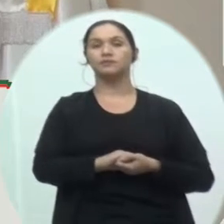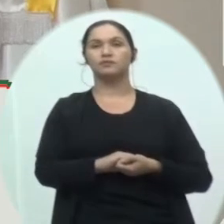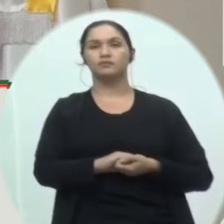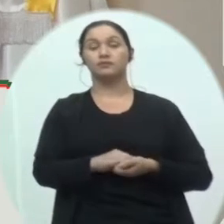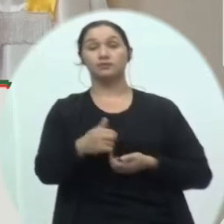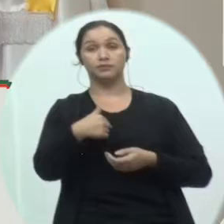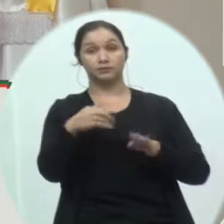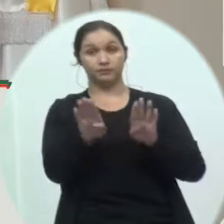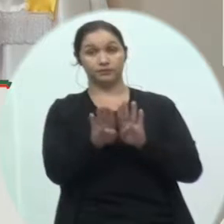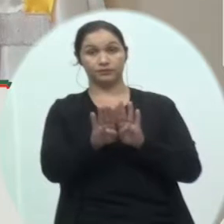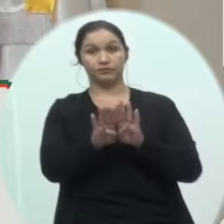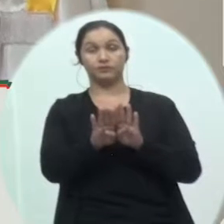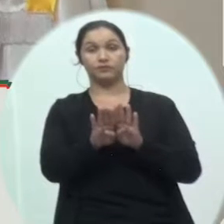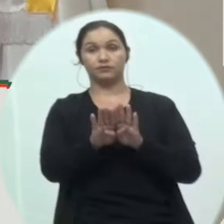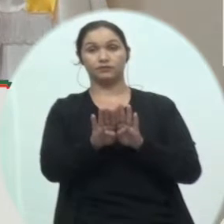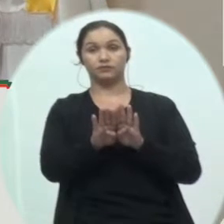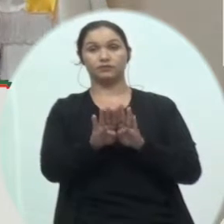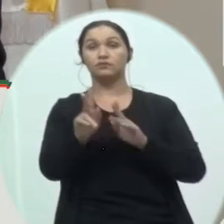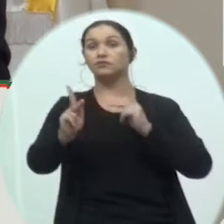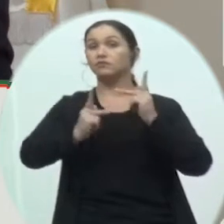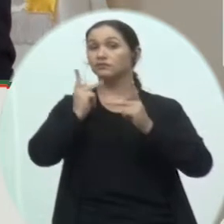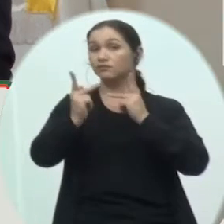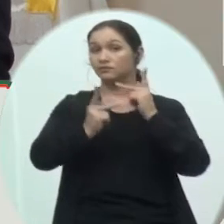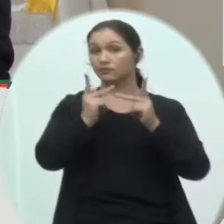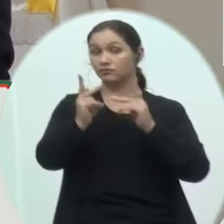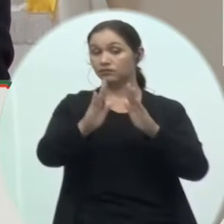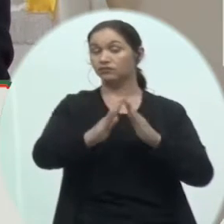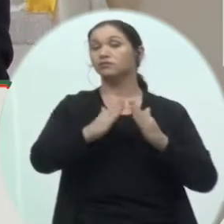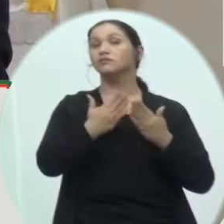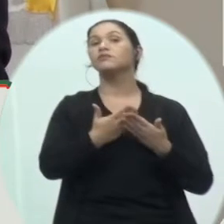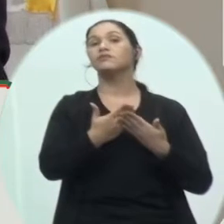Eu também vou falar do requerimento.